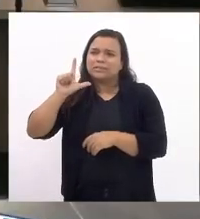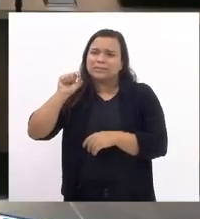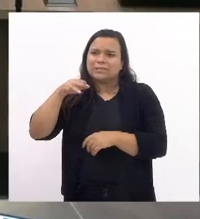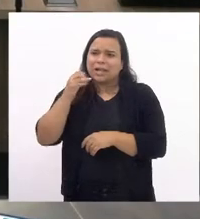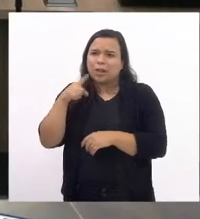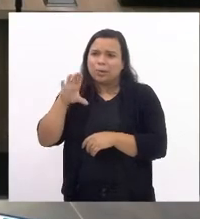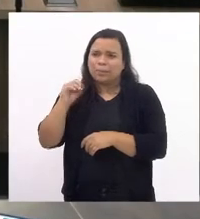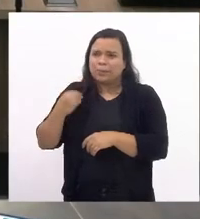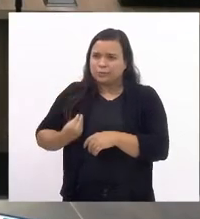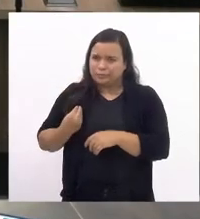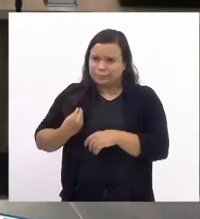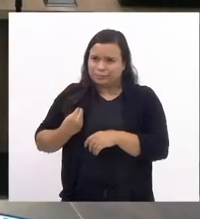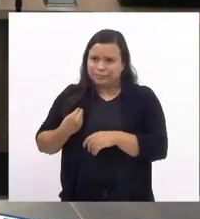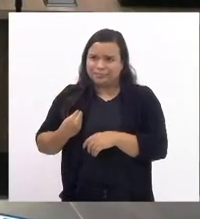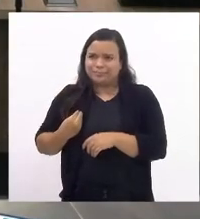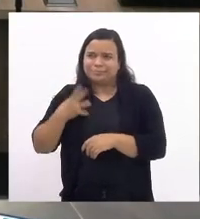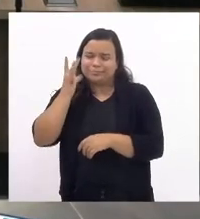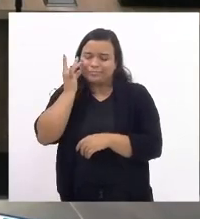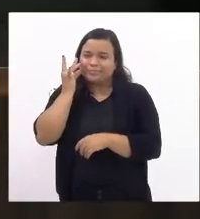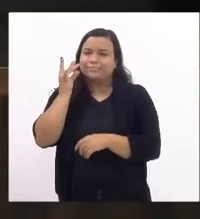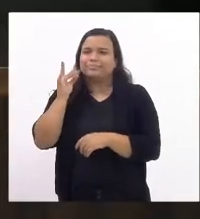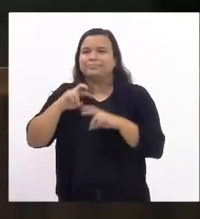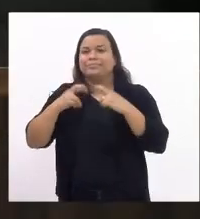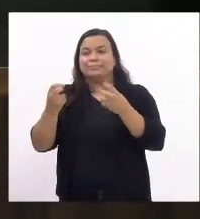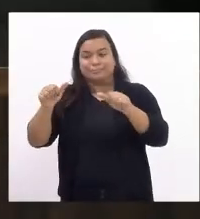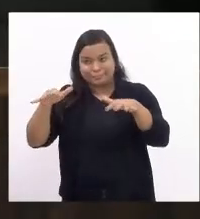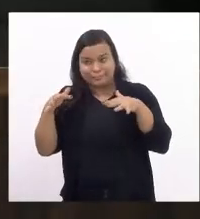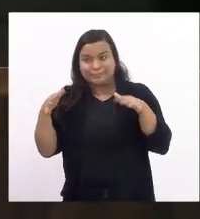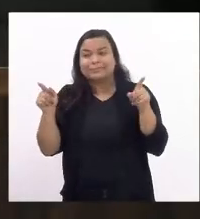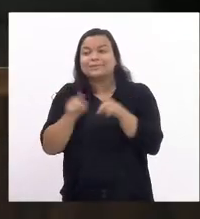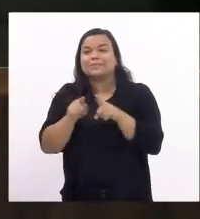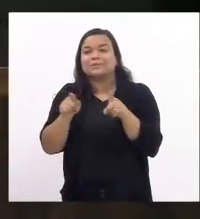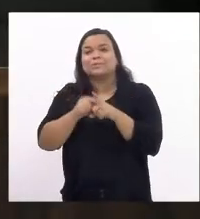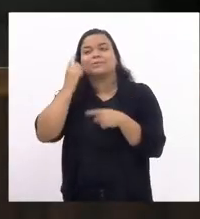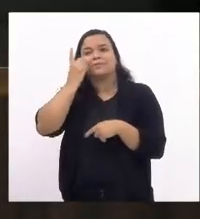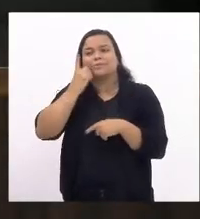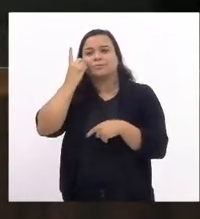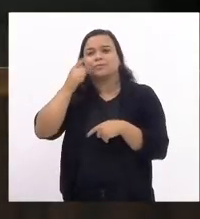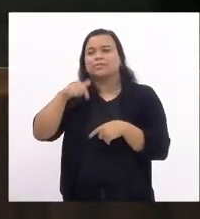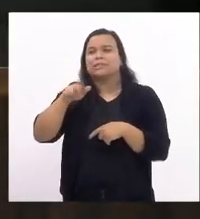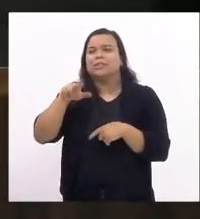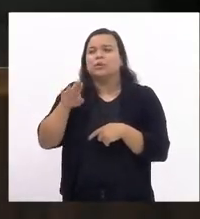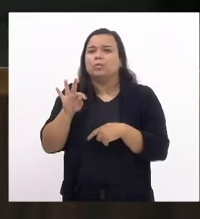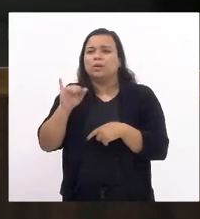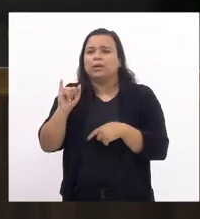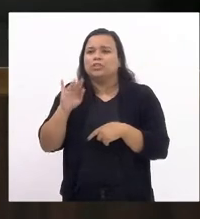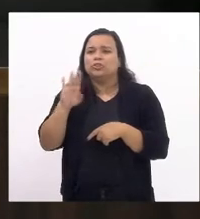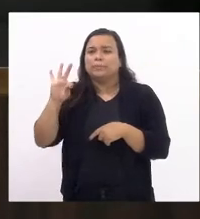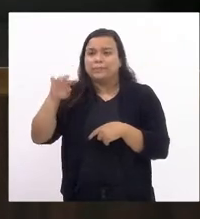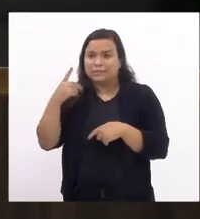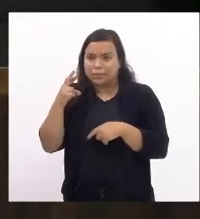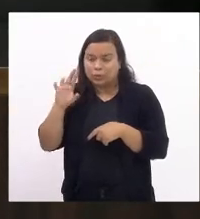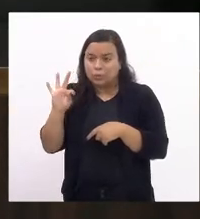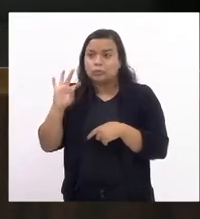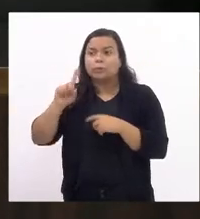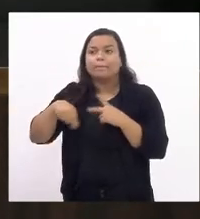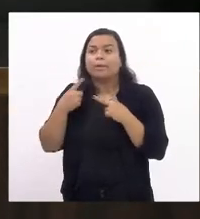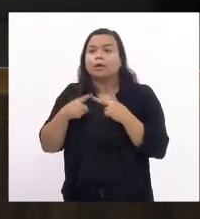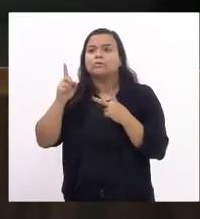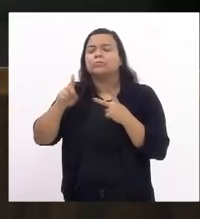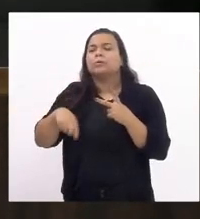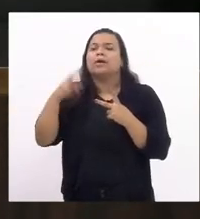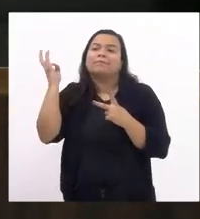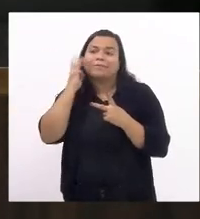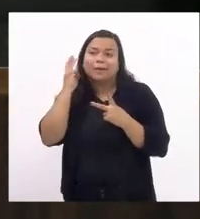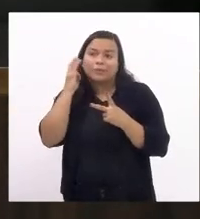plenário, e dizer ao deputado Conte Bittencourt que faz muita falta nessa casa. O próximo orador inscrito é o deputado